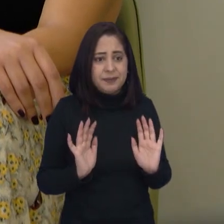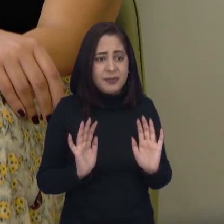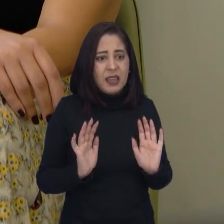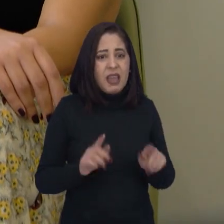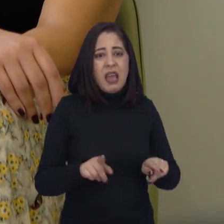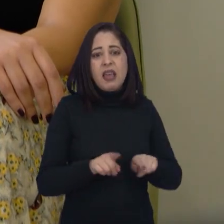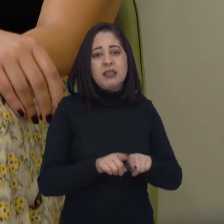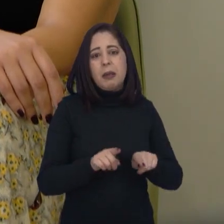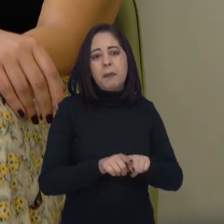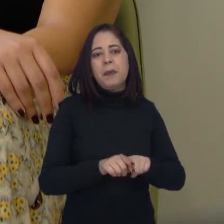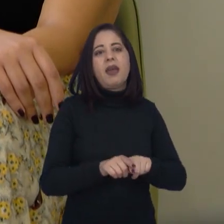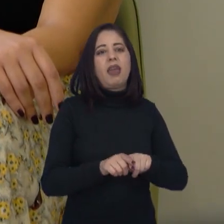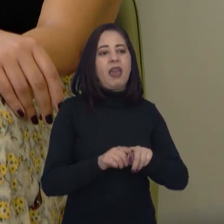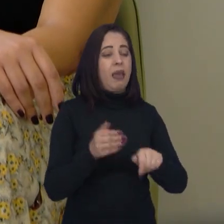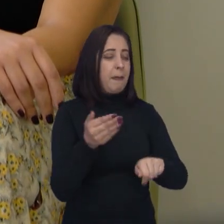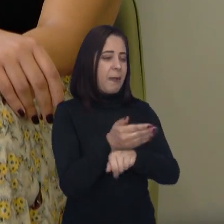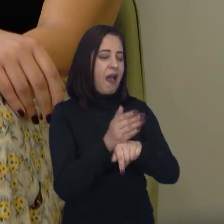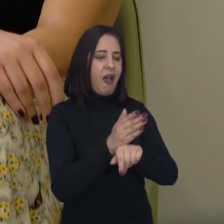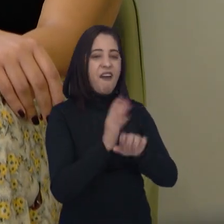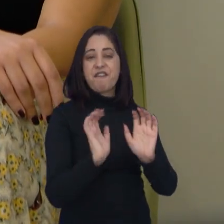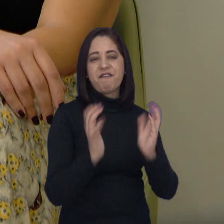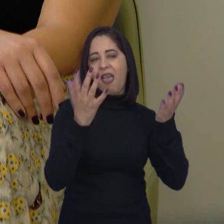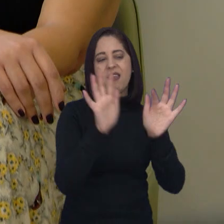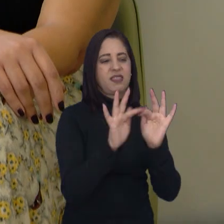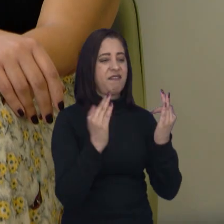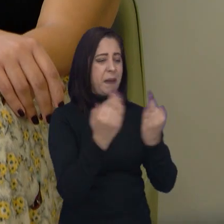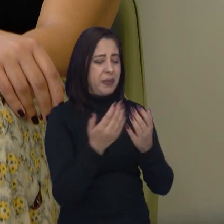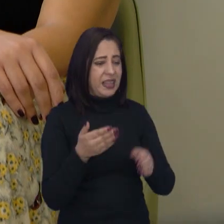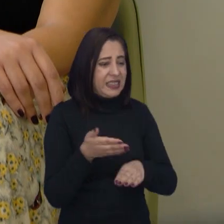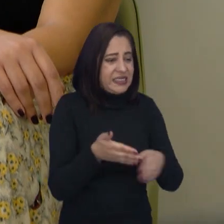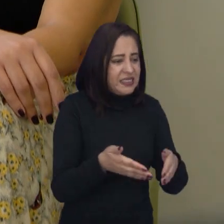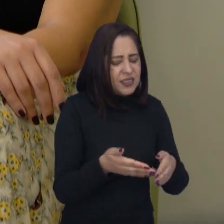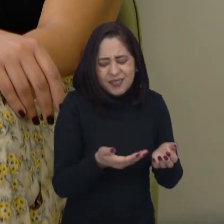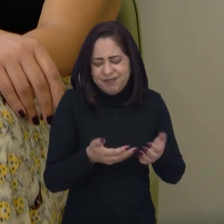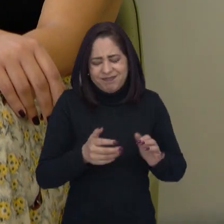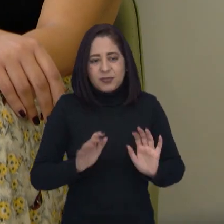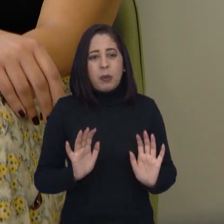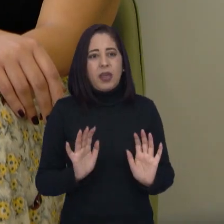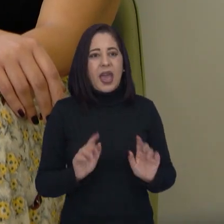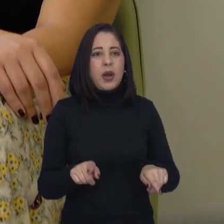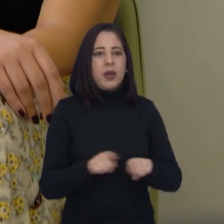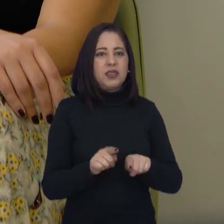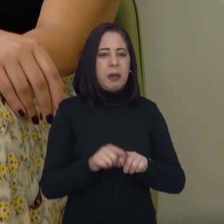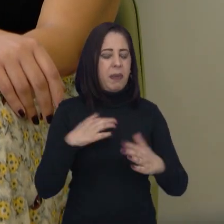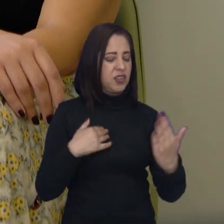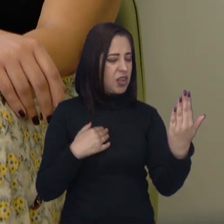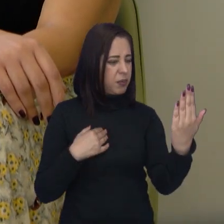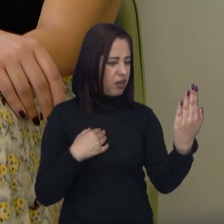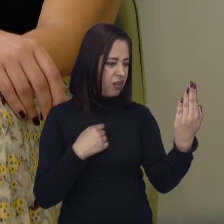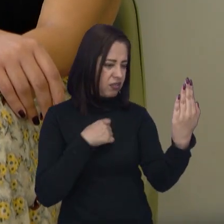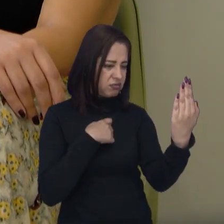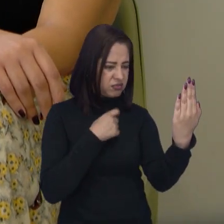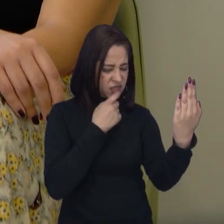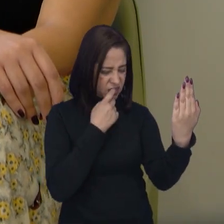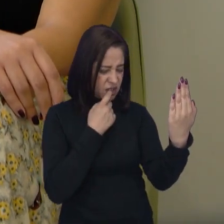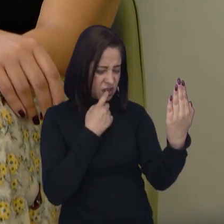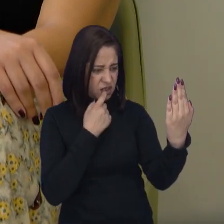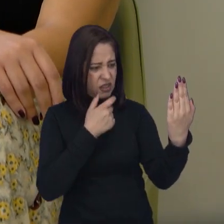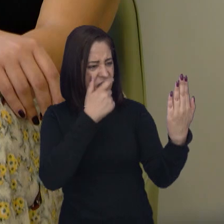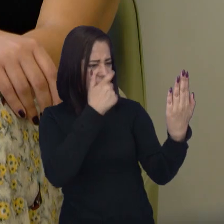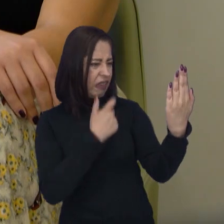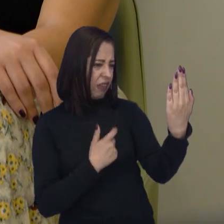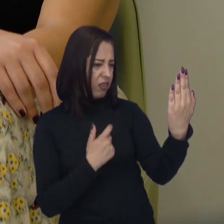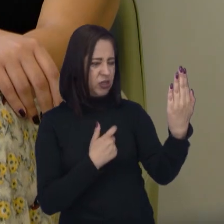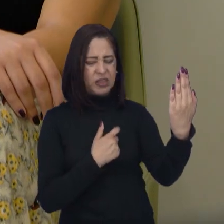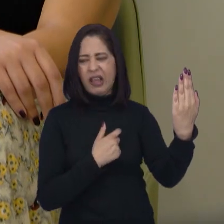pessoas conhecidas, né, familiares, amigos. E ela pode também começar a se criticar em demasia, né? Então, uma pessoa que, ao se olhar no